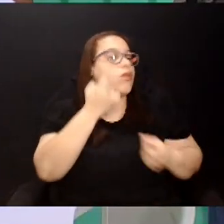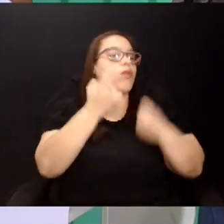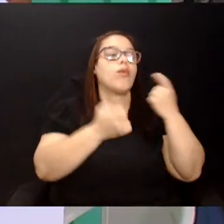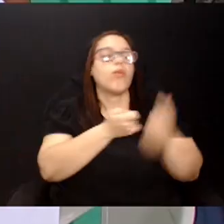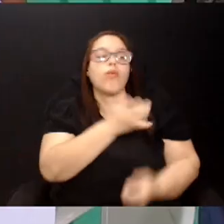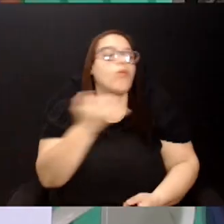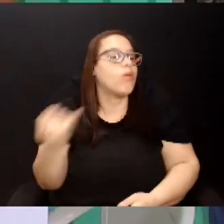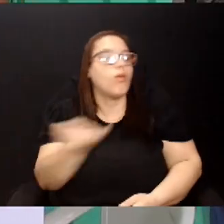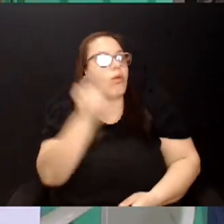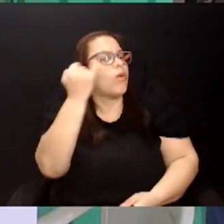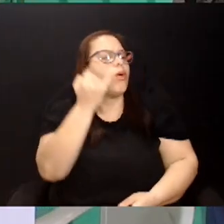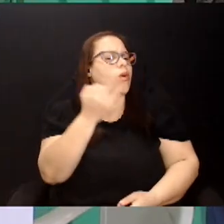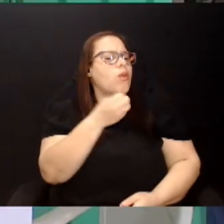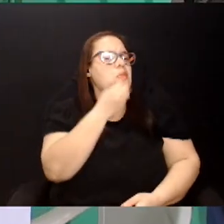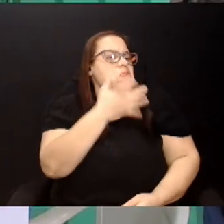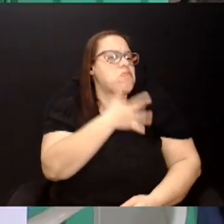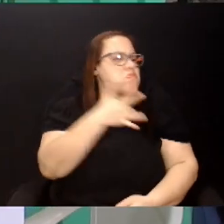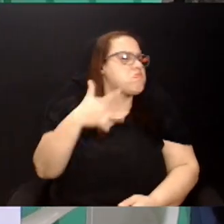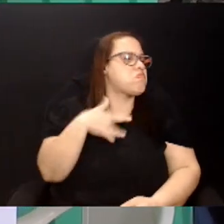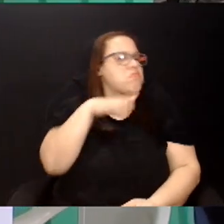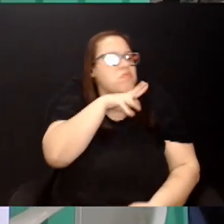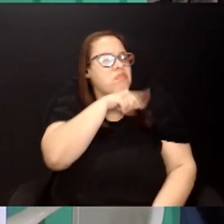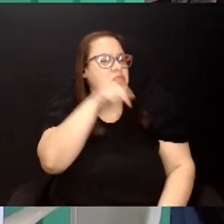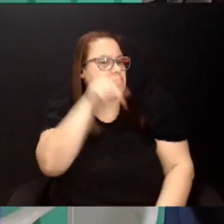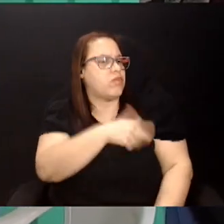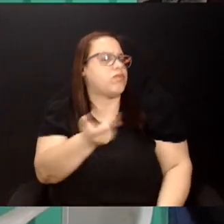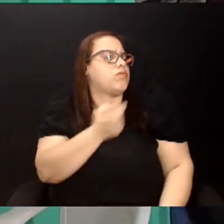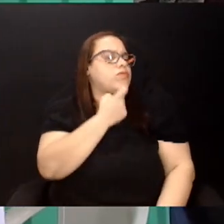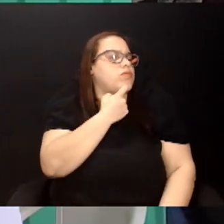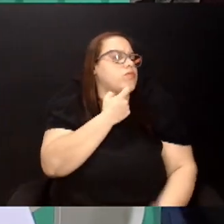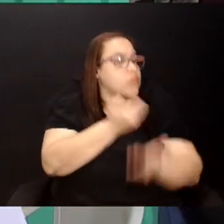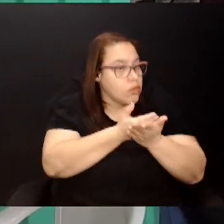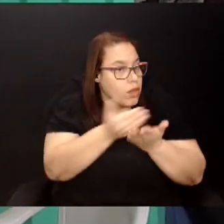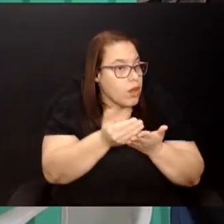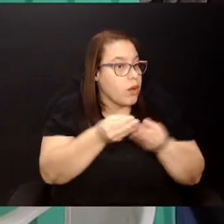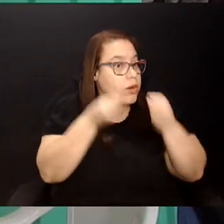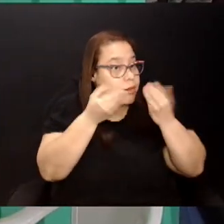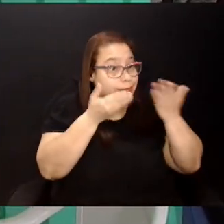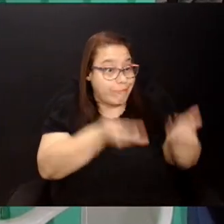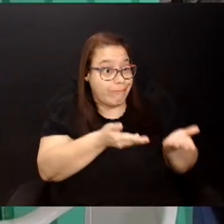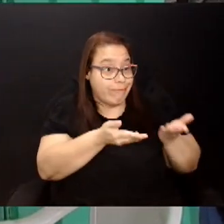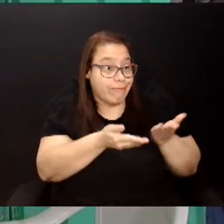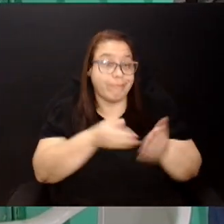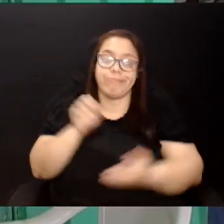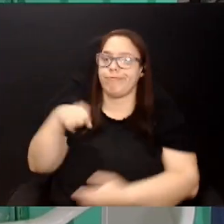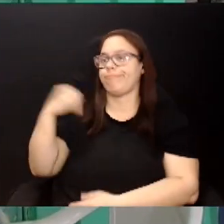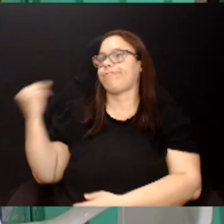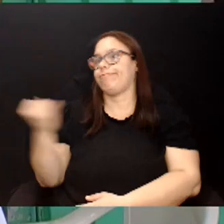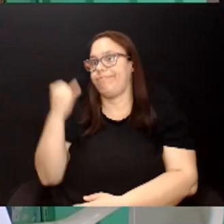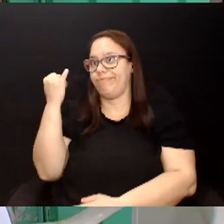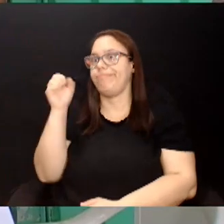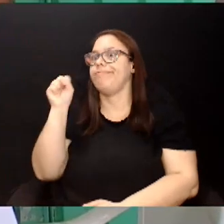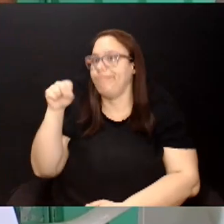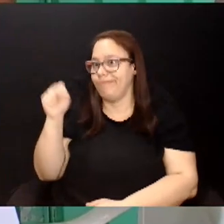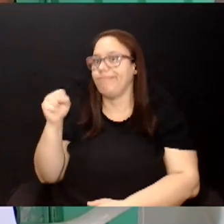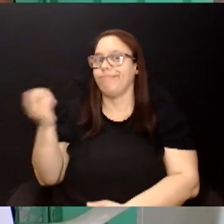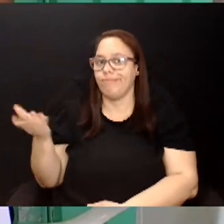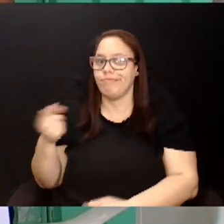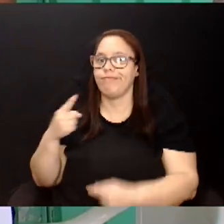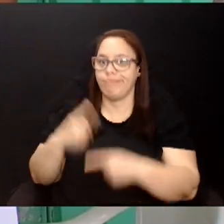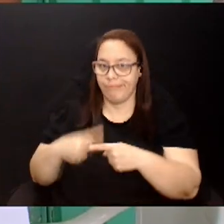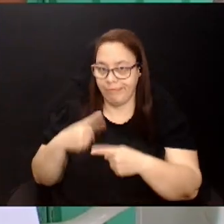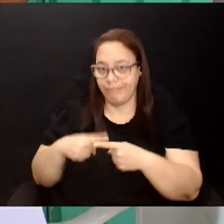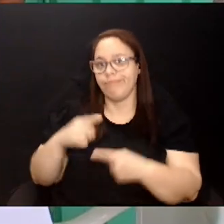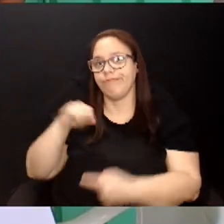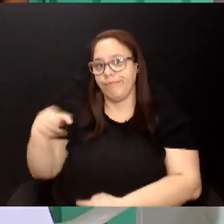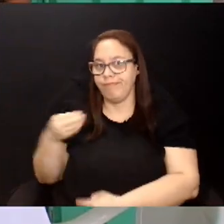para o bem-estar dos animais aqui do município de Campinas e iniciativas como essa. Isso é muito importante, porque você tem a oportunidade de